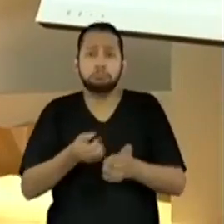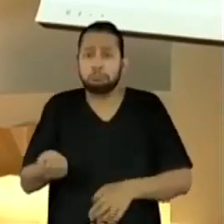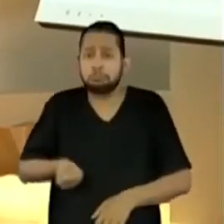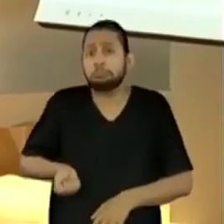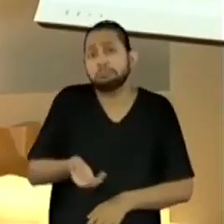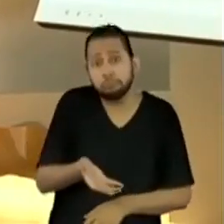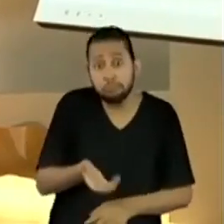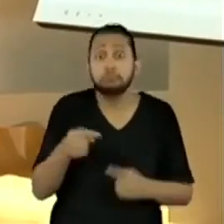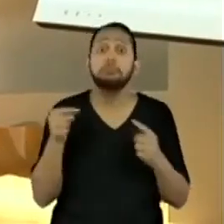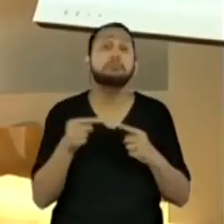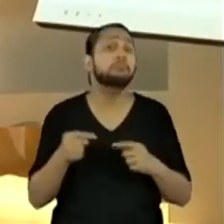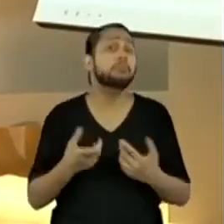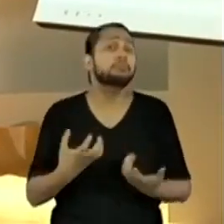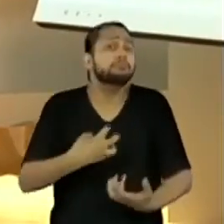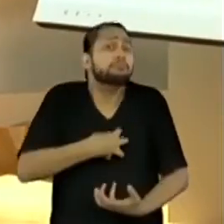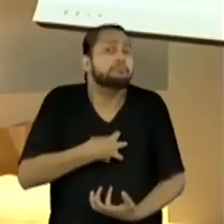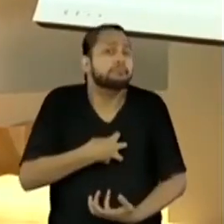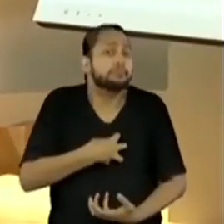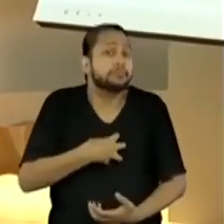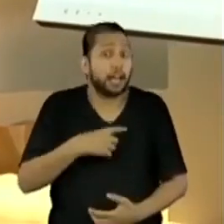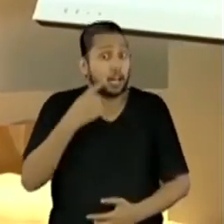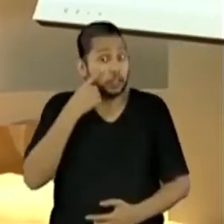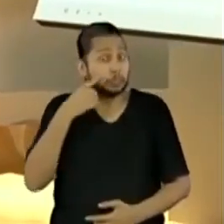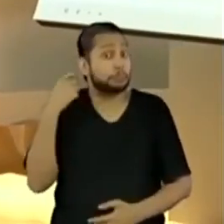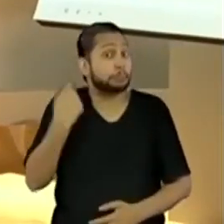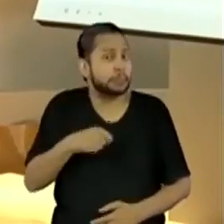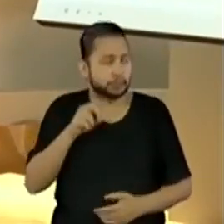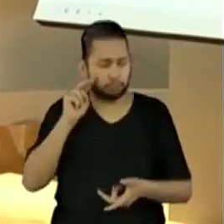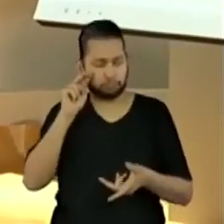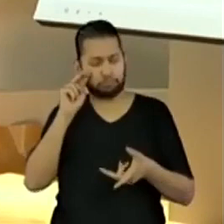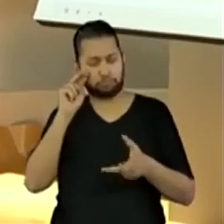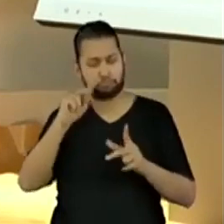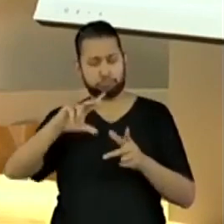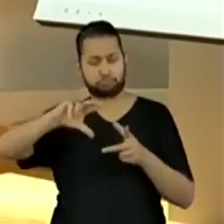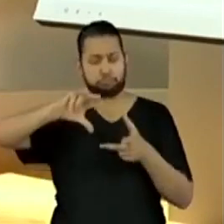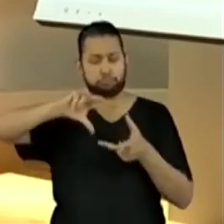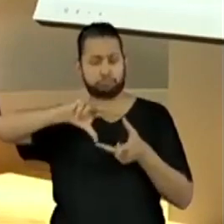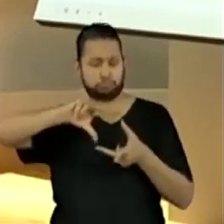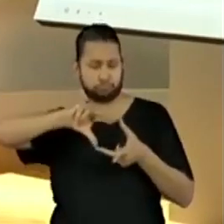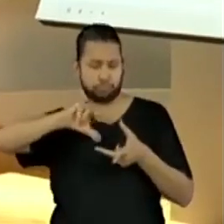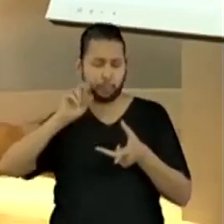tem e que nós podemos contar. Você sabe?